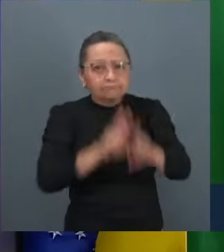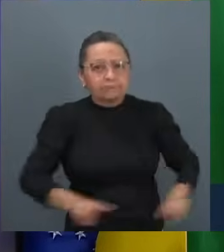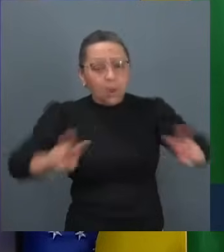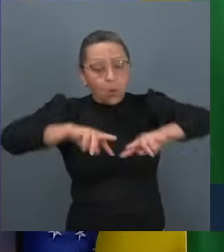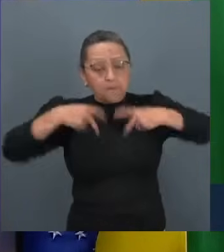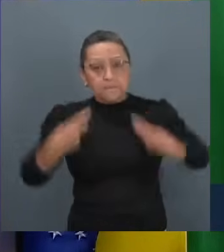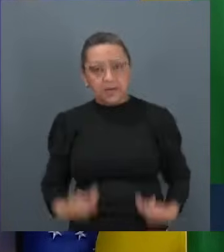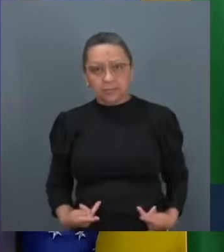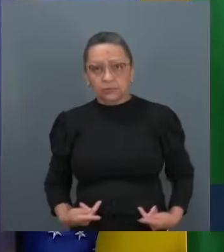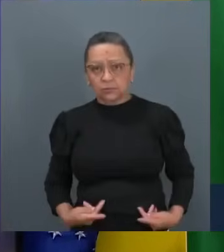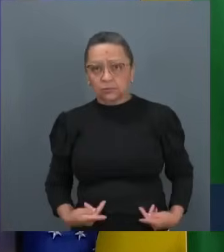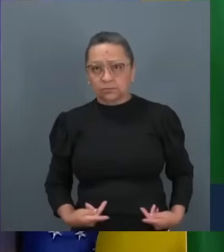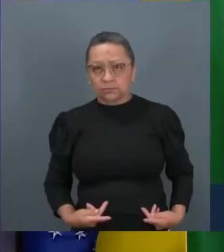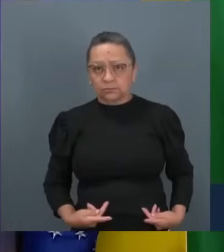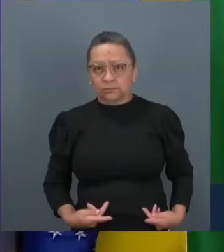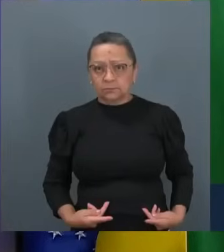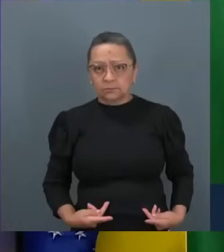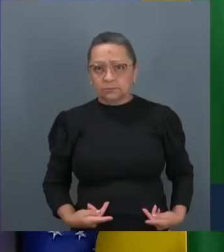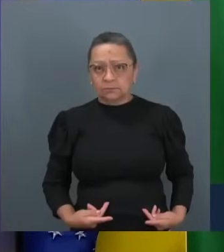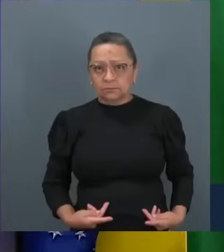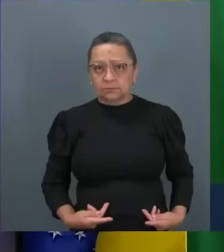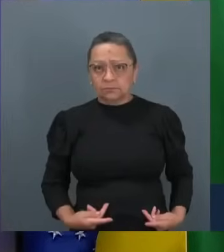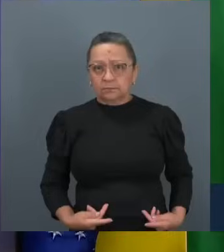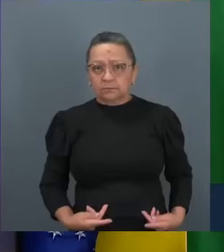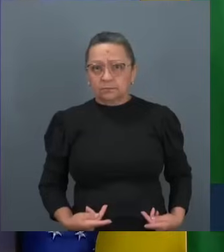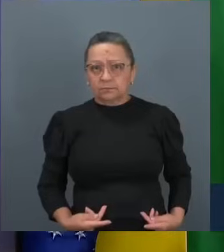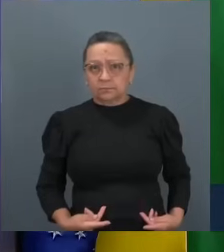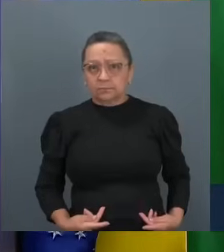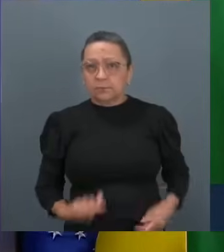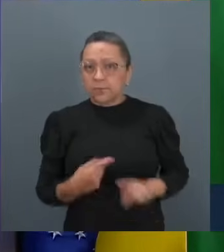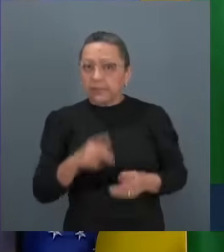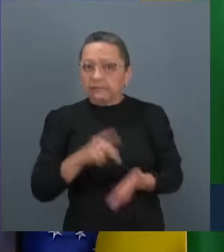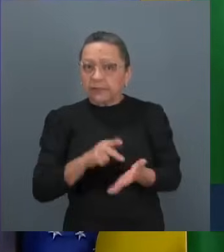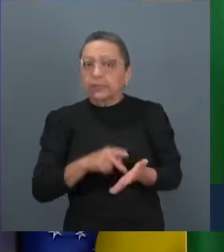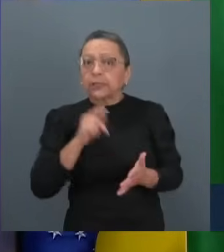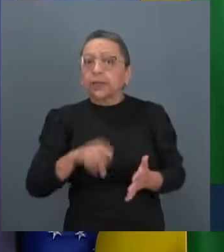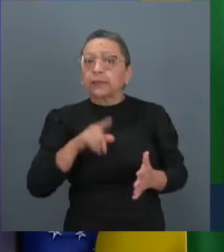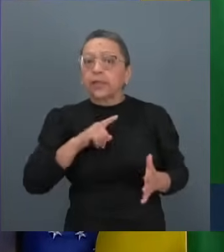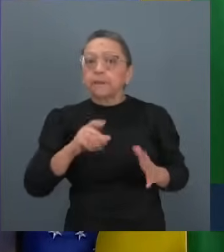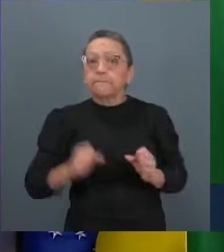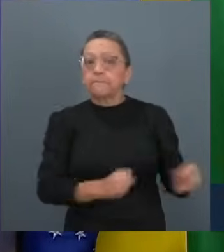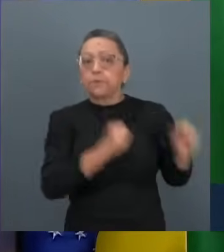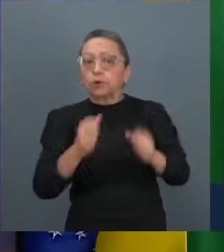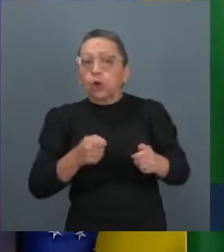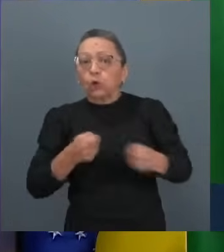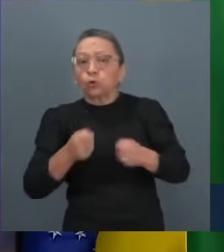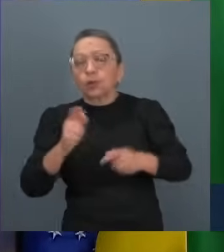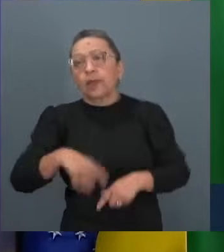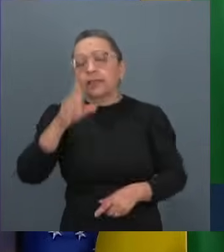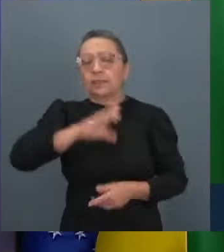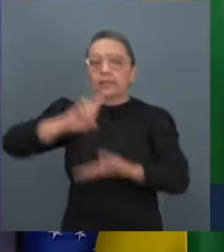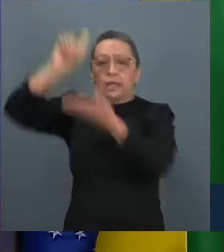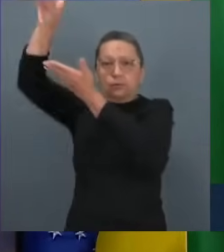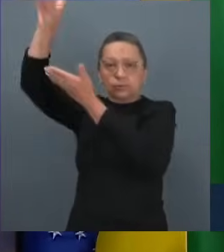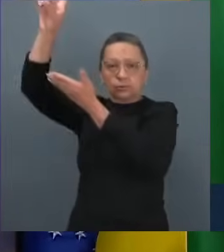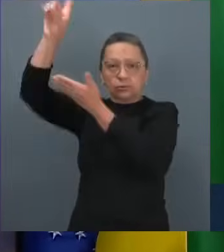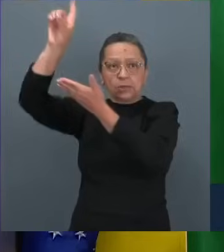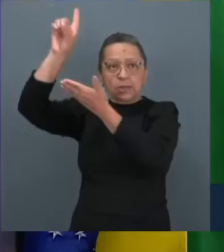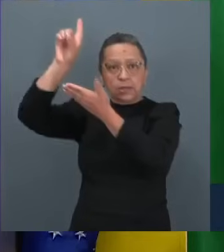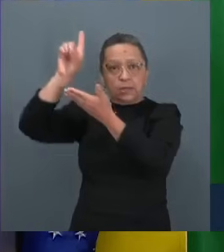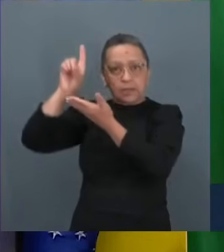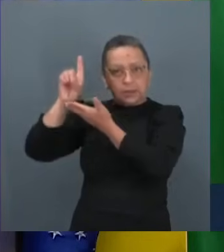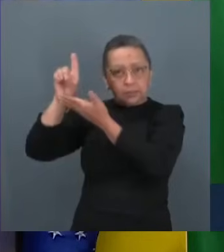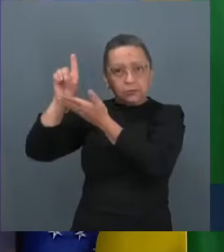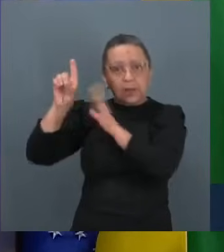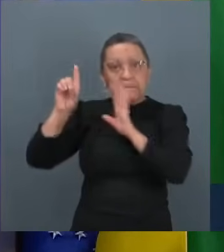de tudo, aos olhos dos homens, nessa legislatura, eu não vejo a possibilidade do Senado se dar o respeito e